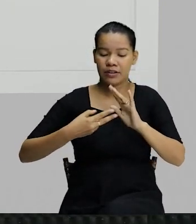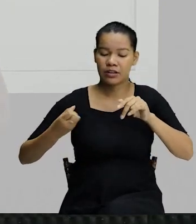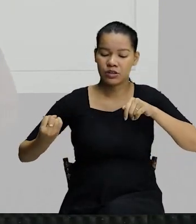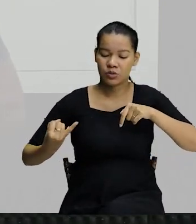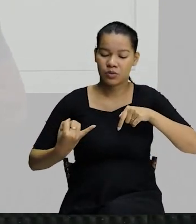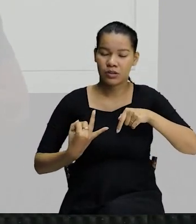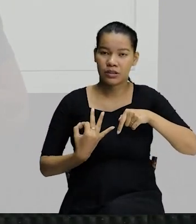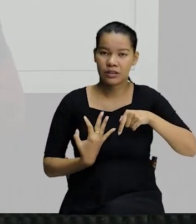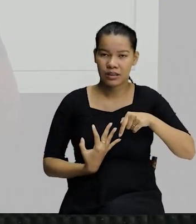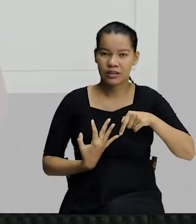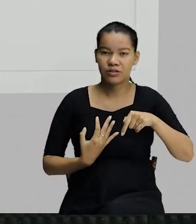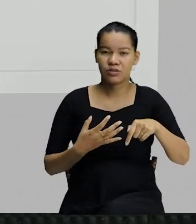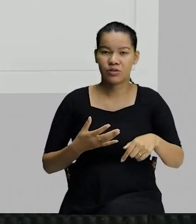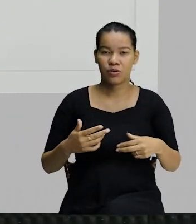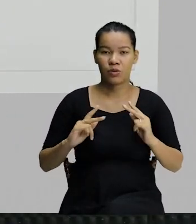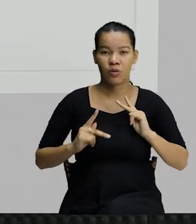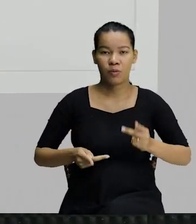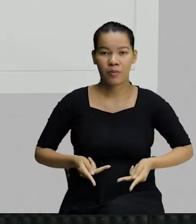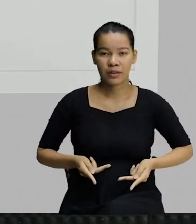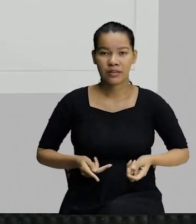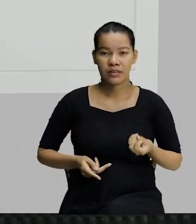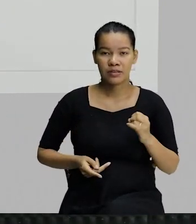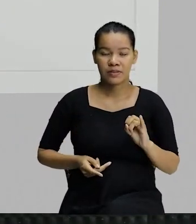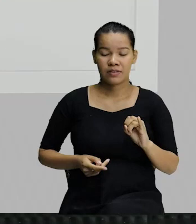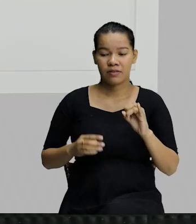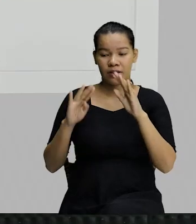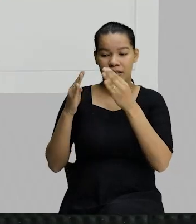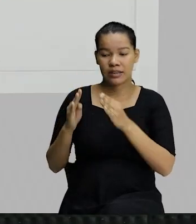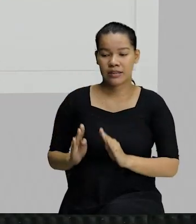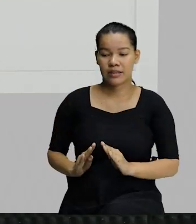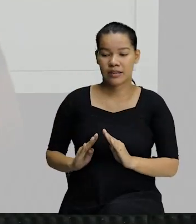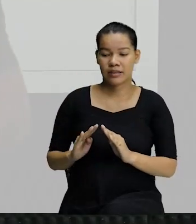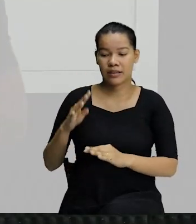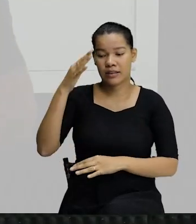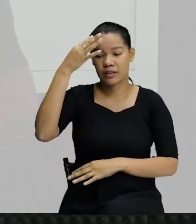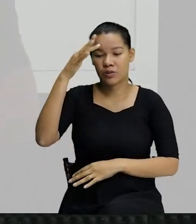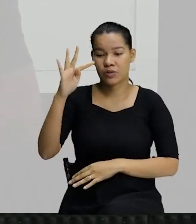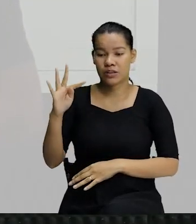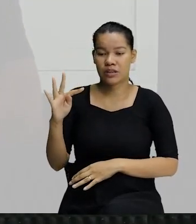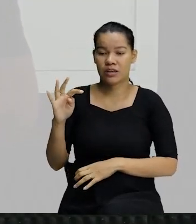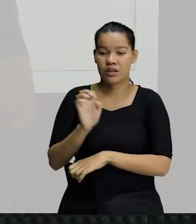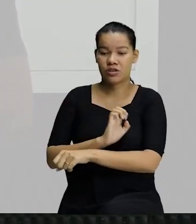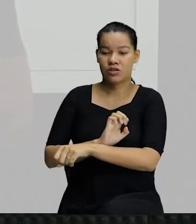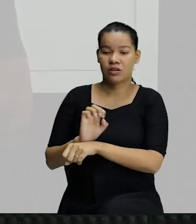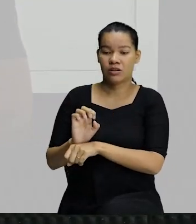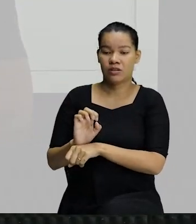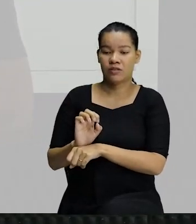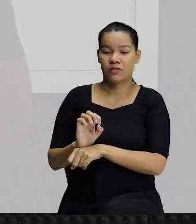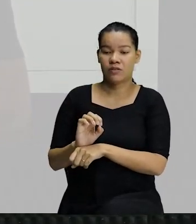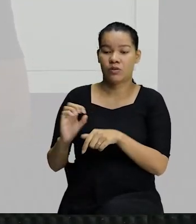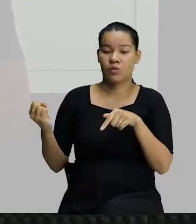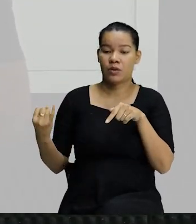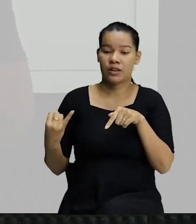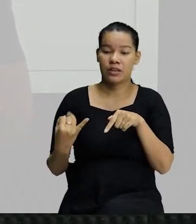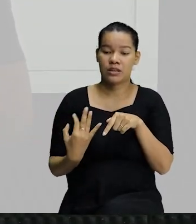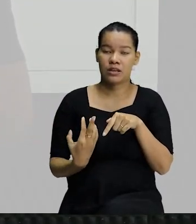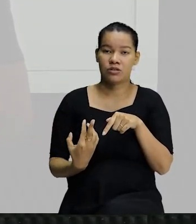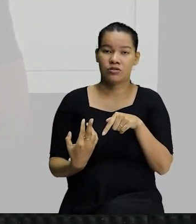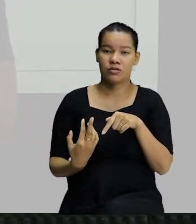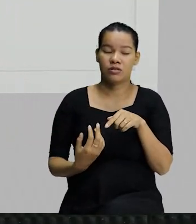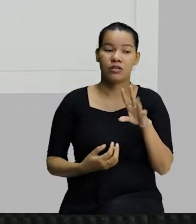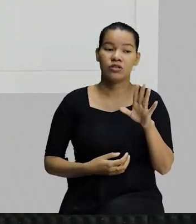humanas, ok? Quando você vai dentro da teoria ética, você vê virtudes associadas a qualidades. Vícios são